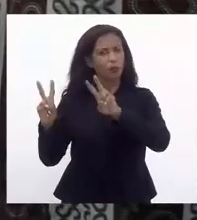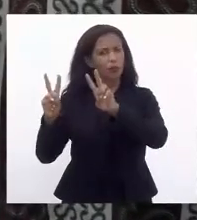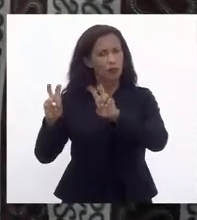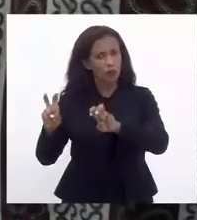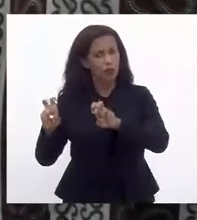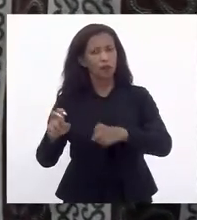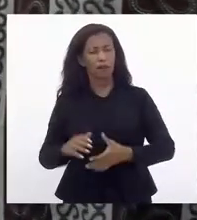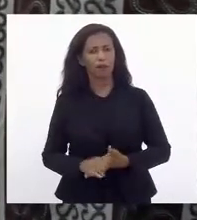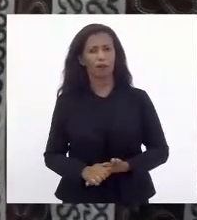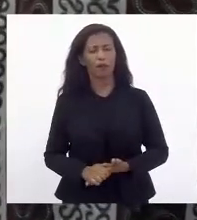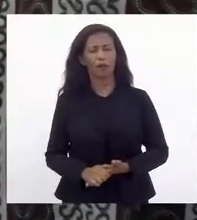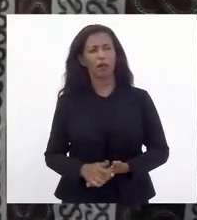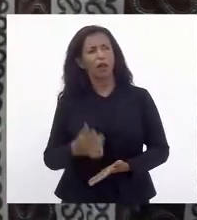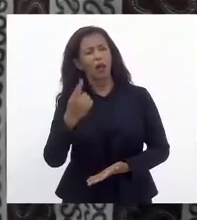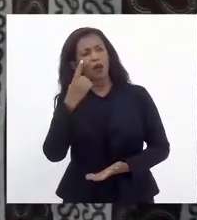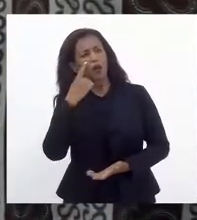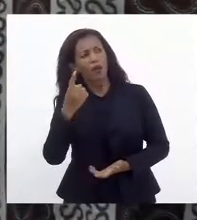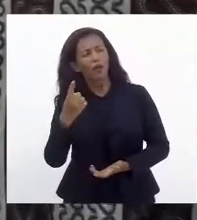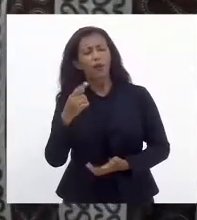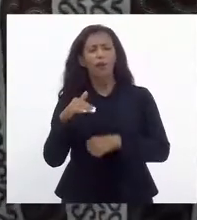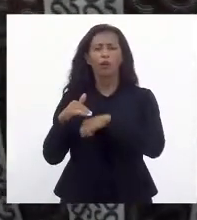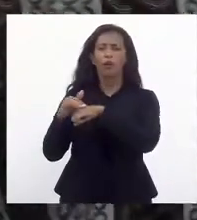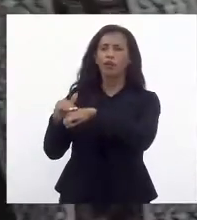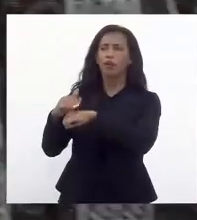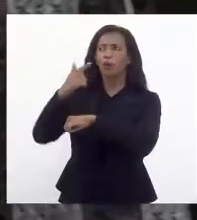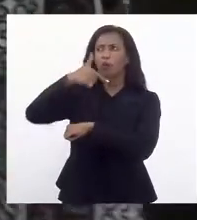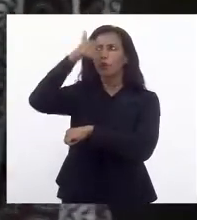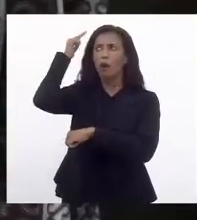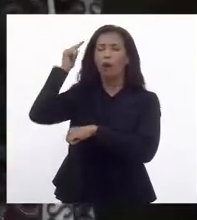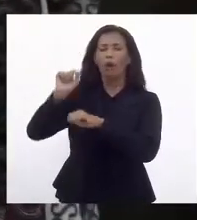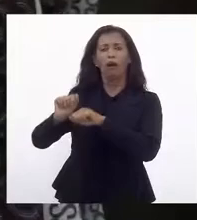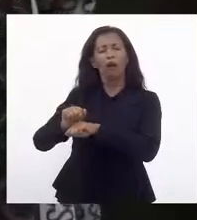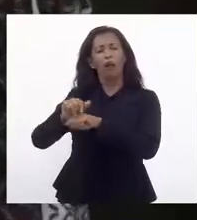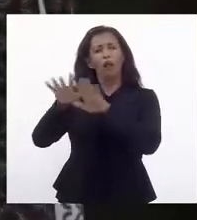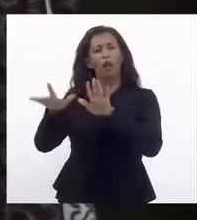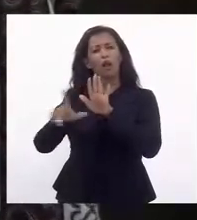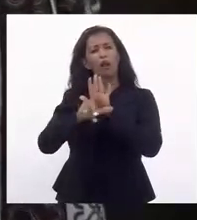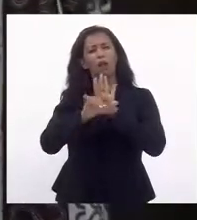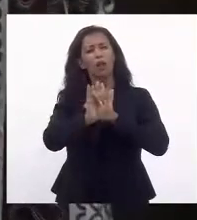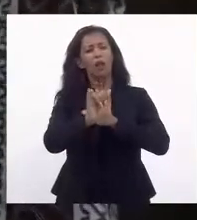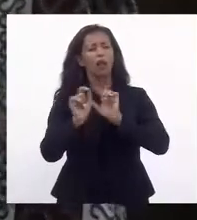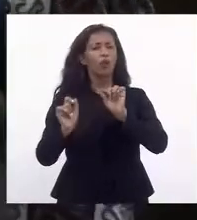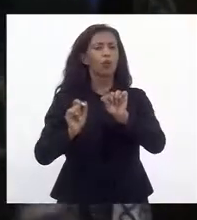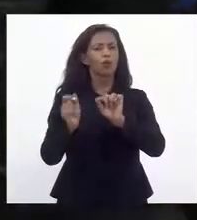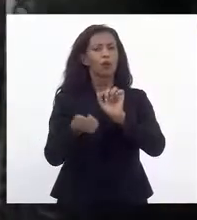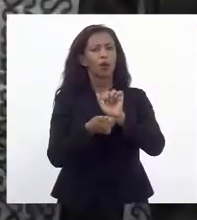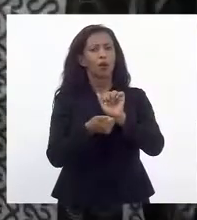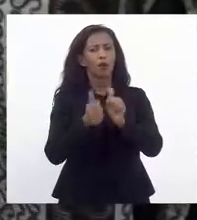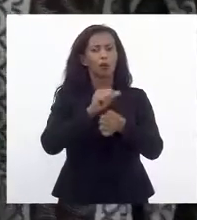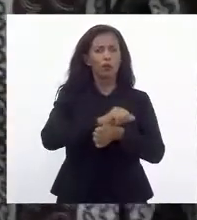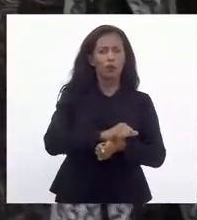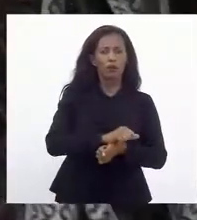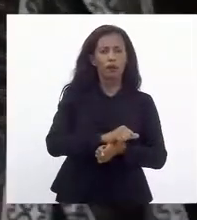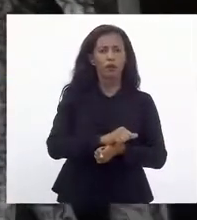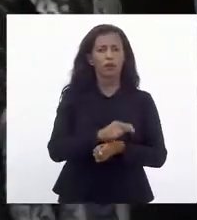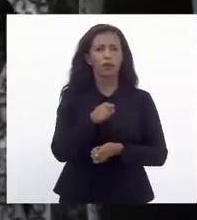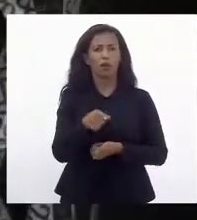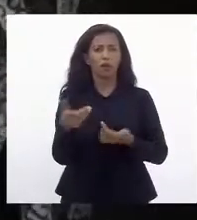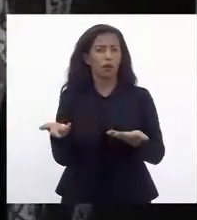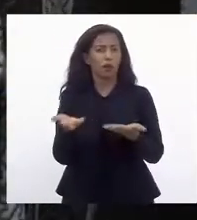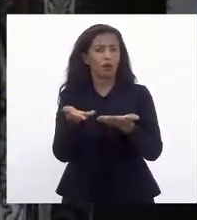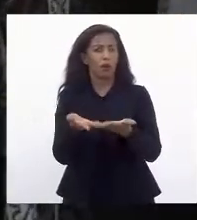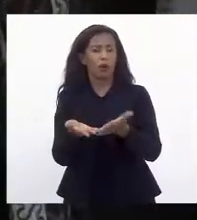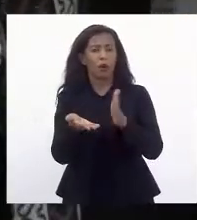tema, aqui ouvindo o deputado Luiz Paulo, a lei é muito clara. O que fizemos a adequação, deputada enfermeira Regiane, era,